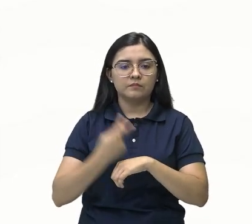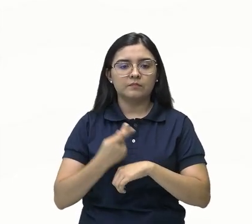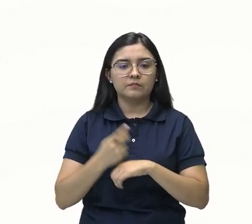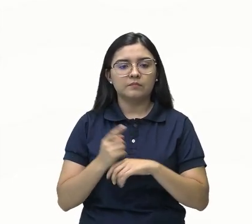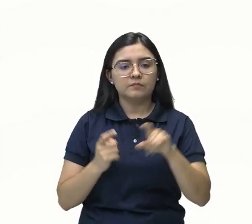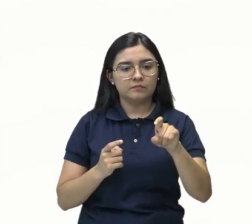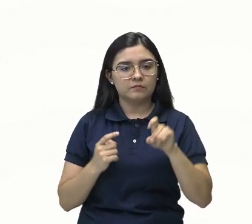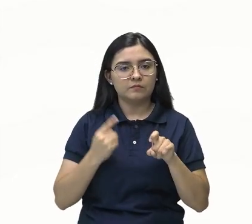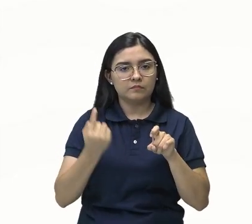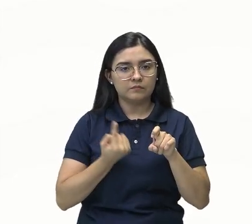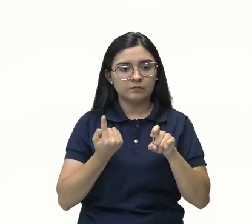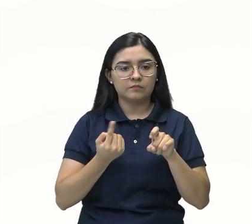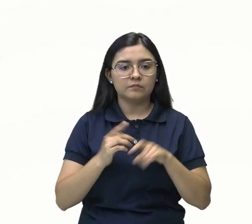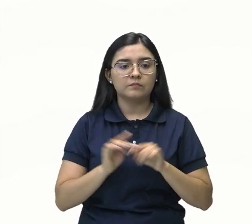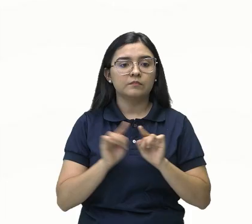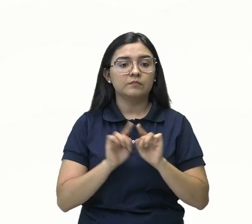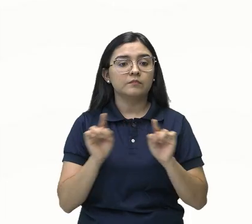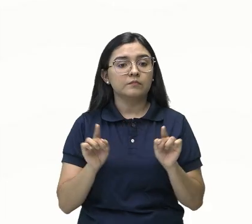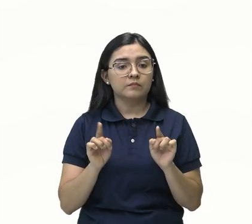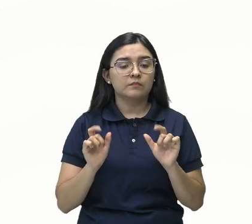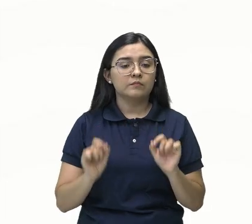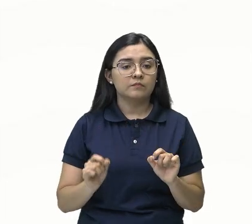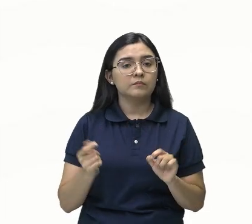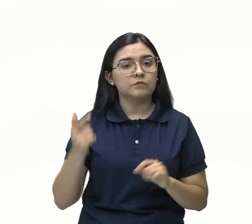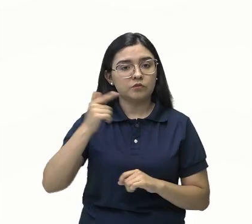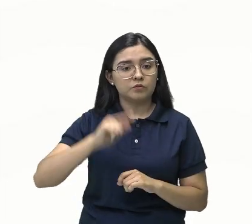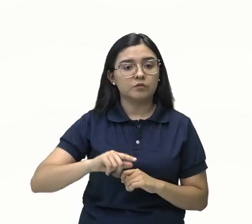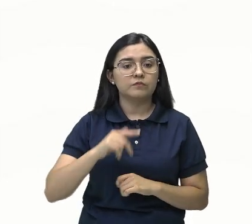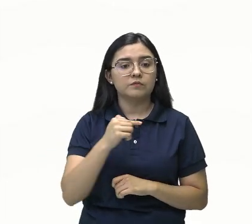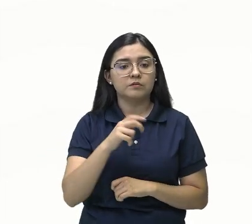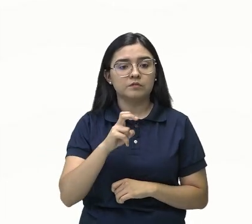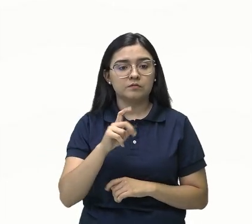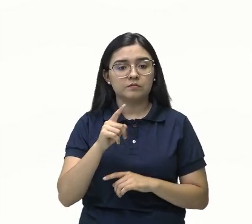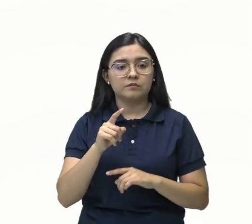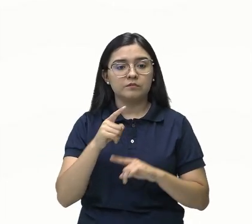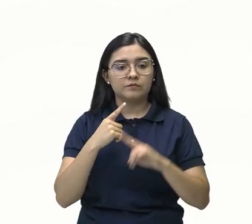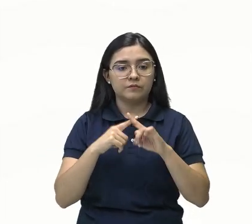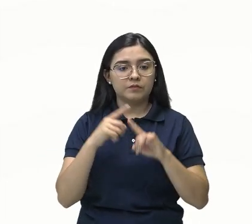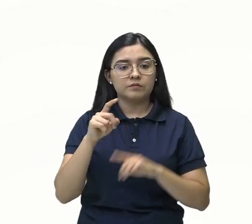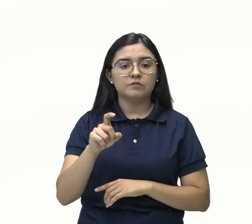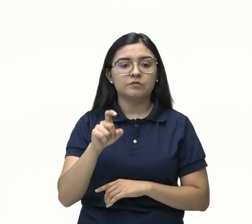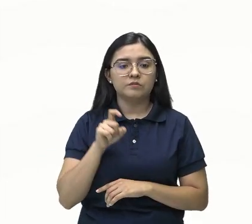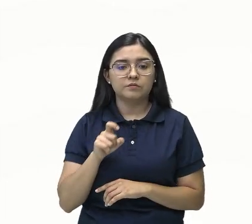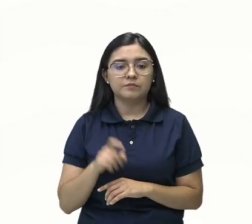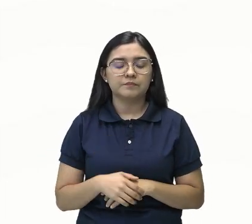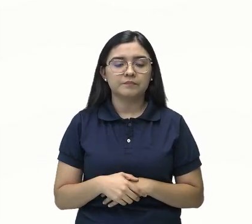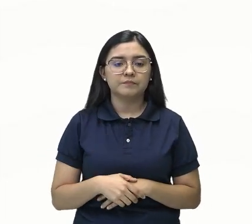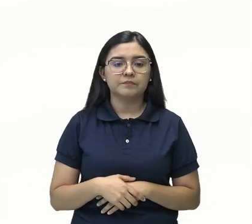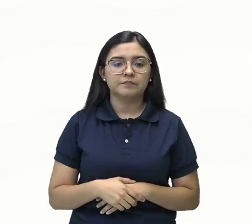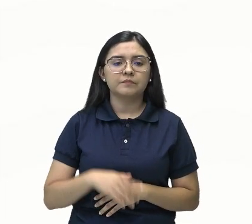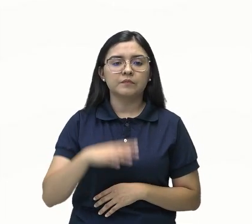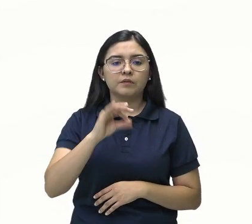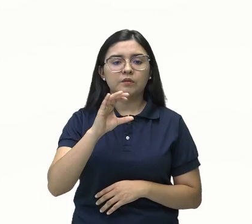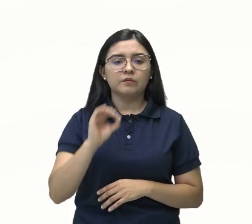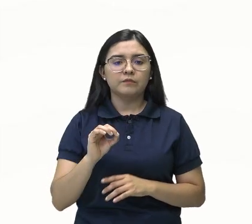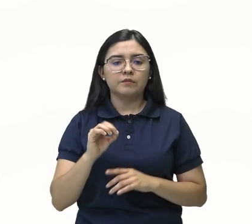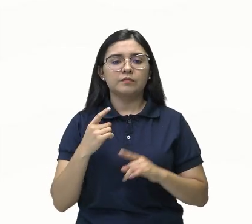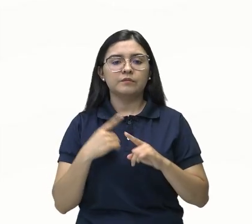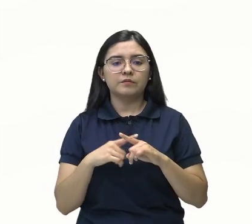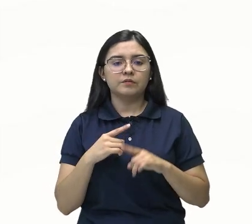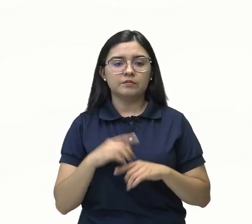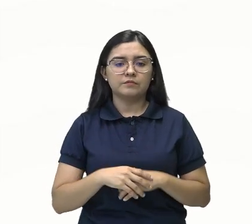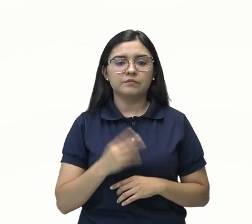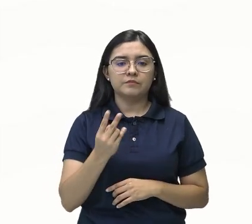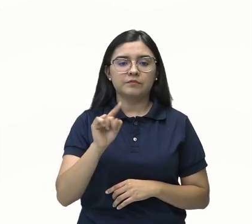x sozinho. Mas, por enquanto, eu vou repetir o 75 vezes x. 90